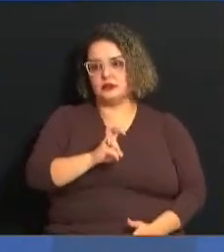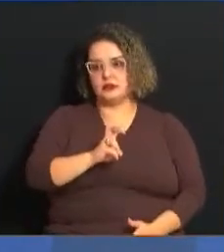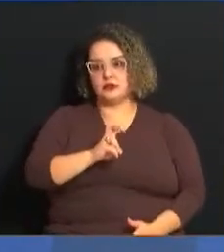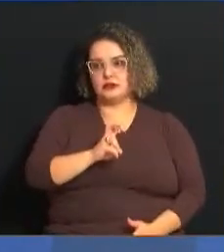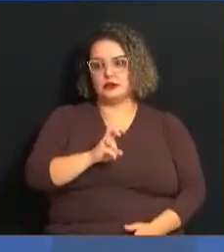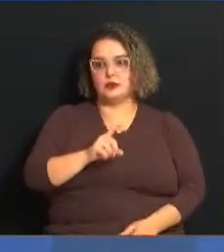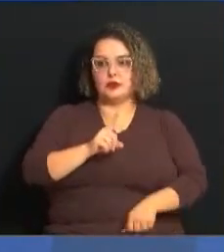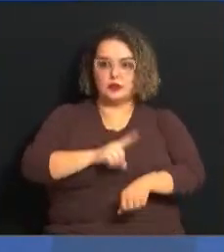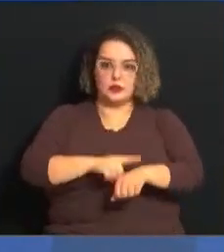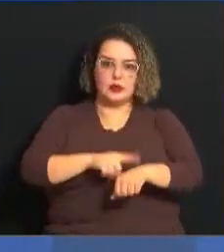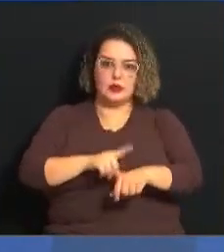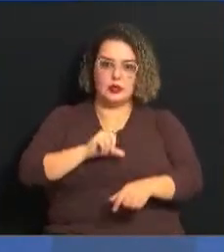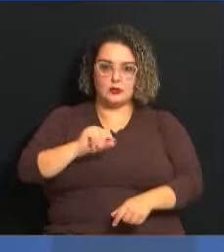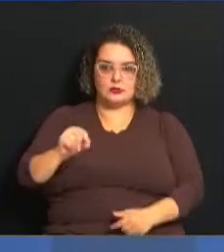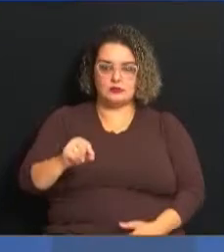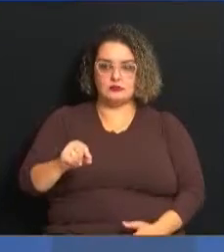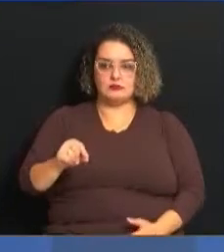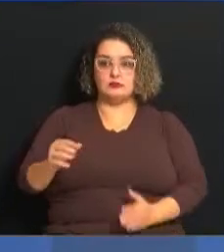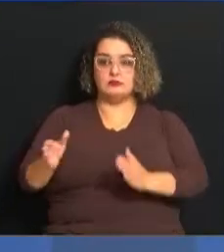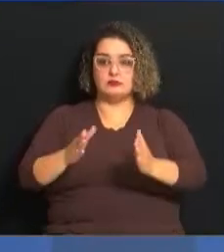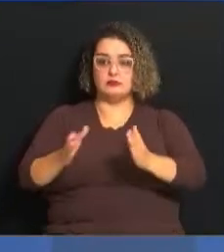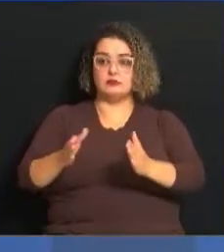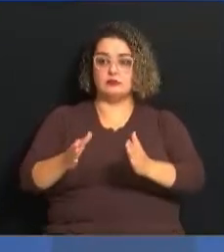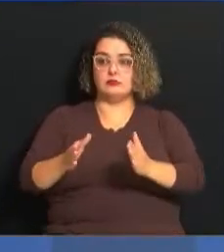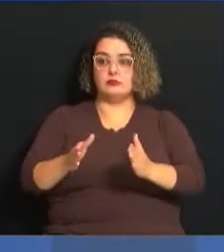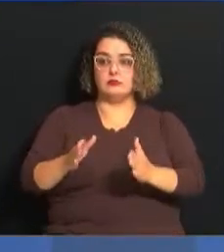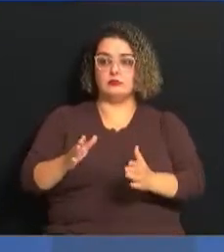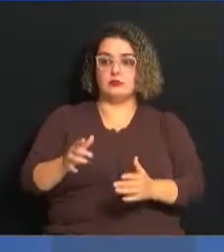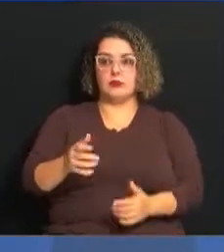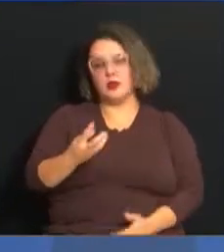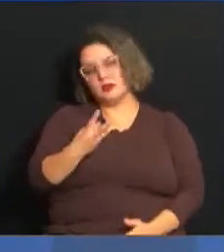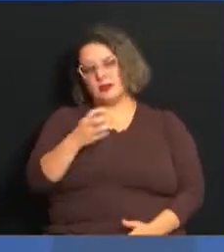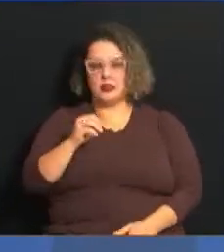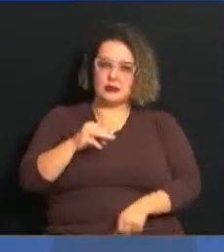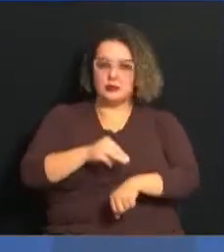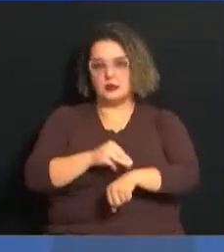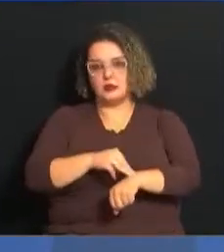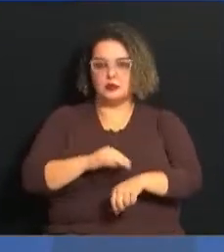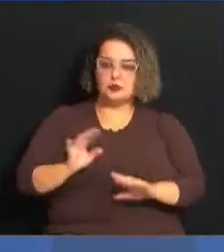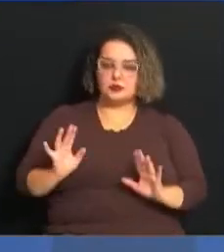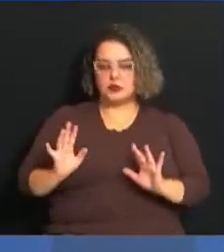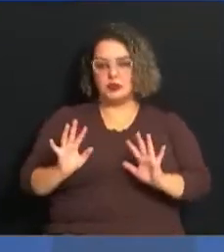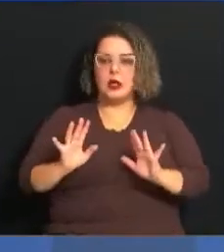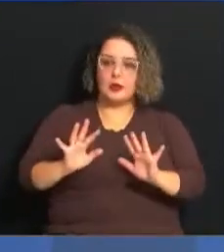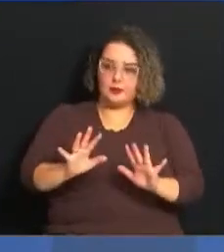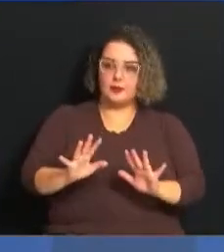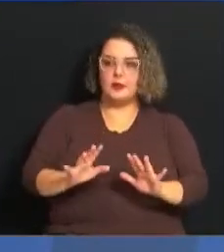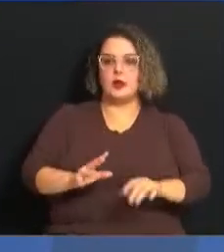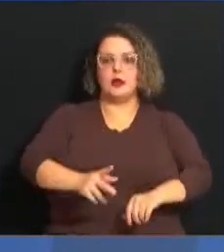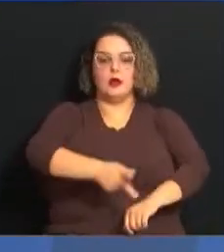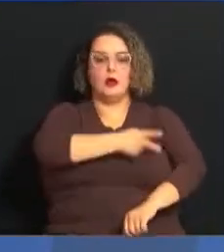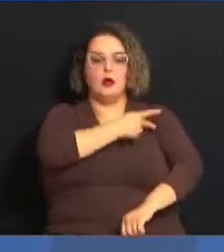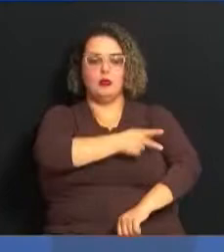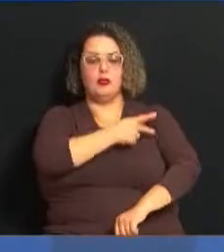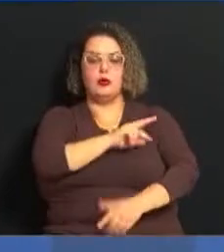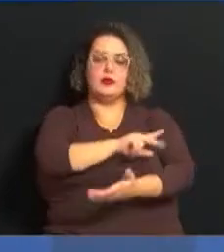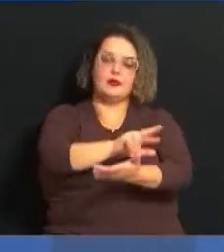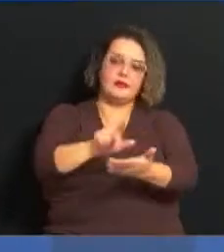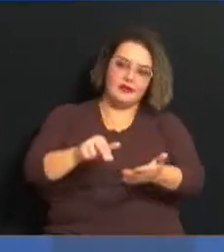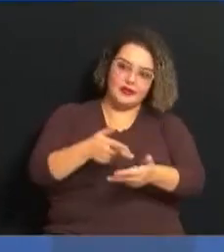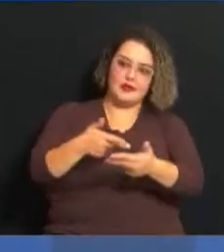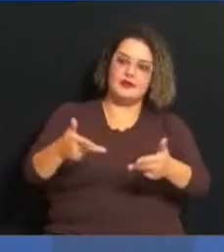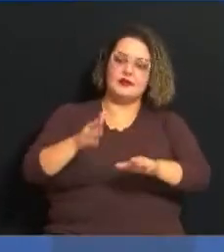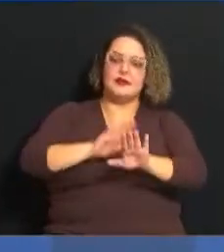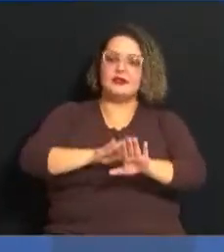saída. A previsão é que o trajeto dure meia hora e, além disso, vai ter aferição de pressão e uma série de coisas, ações